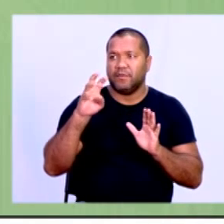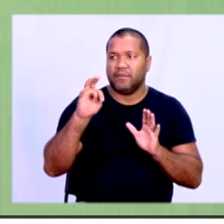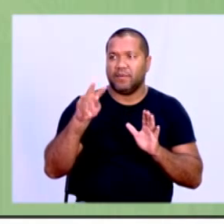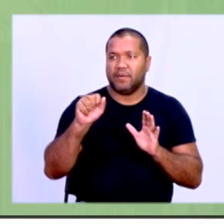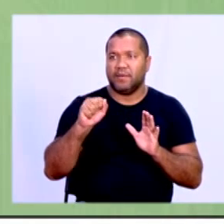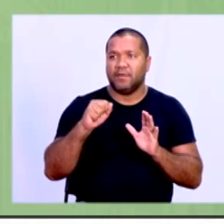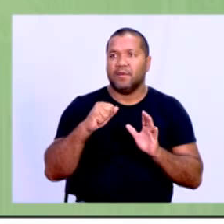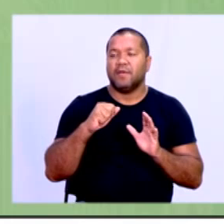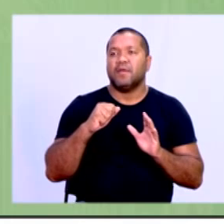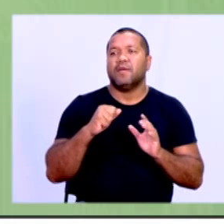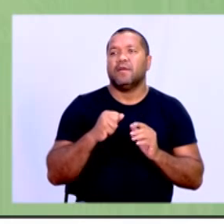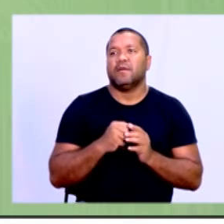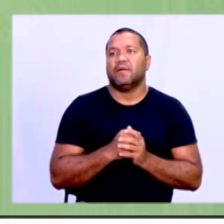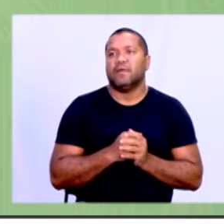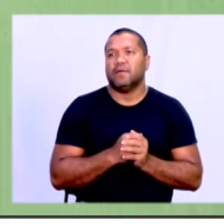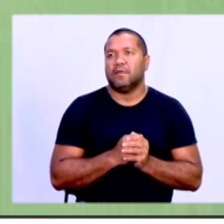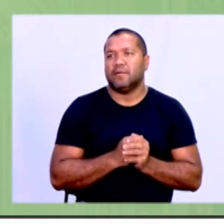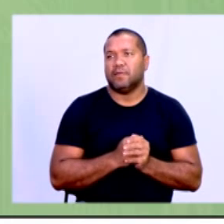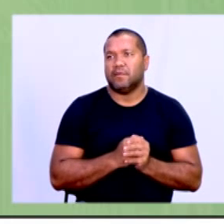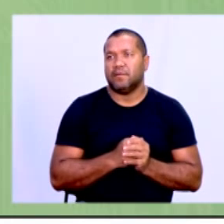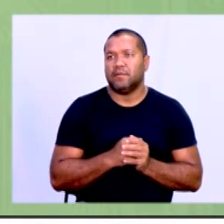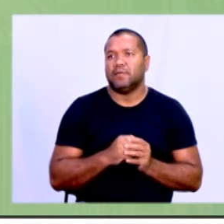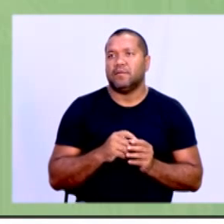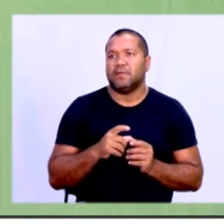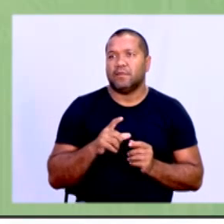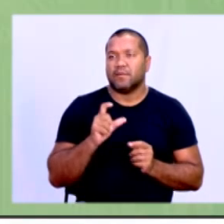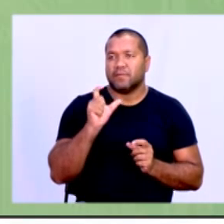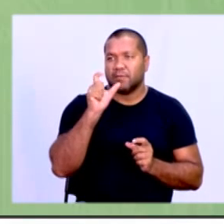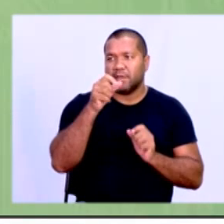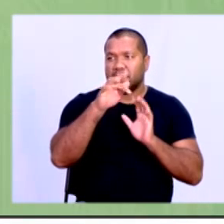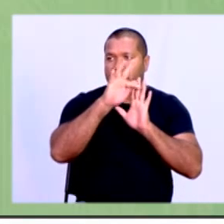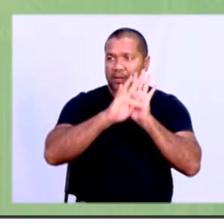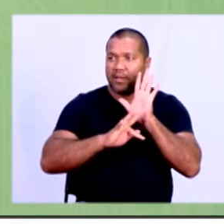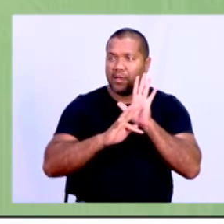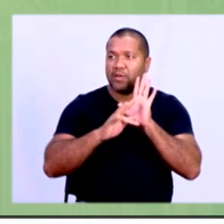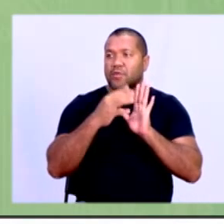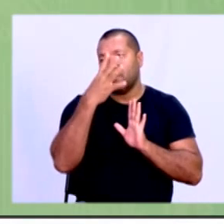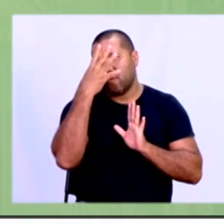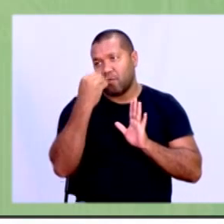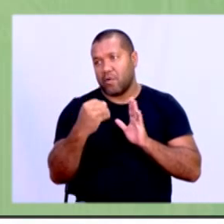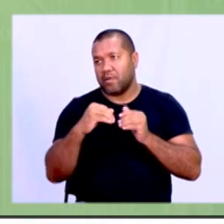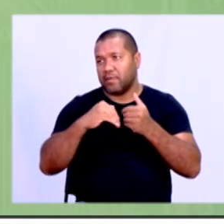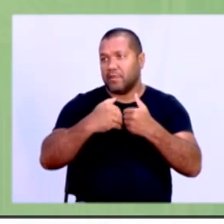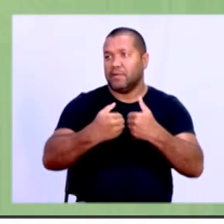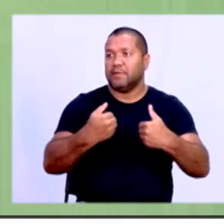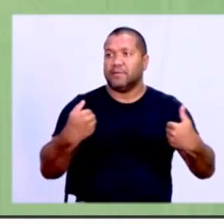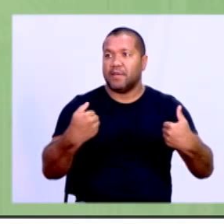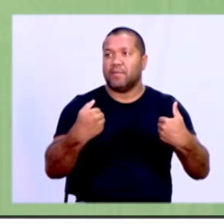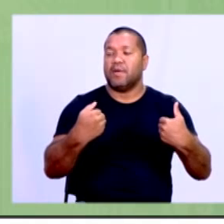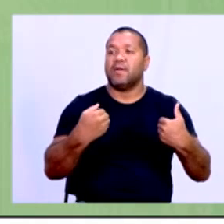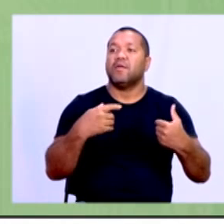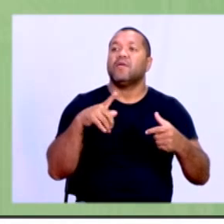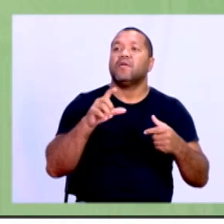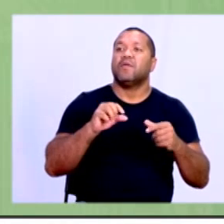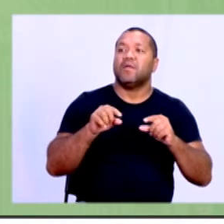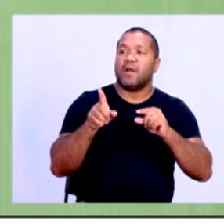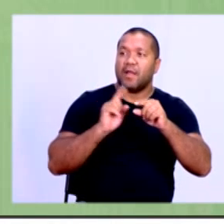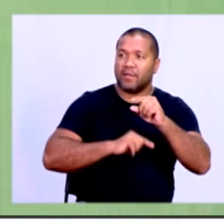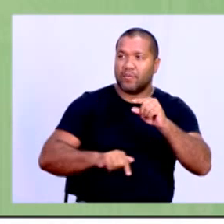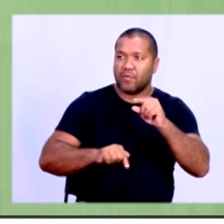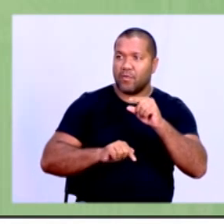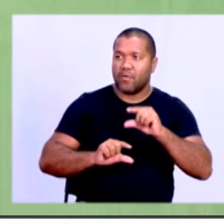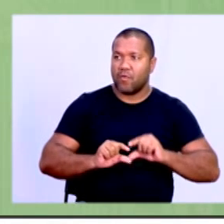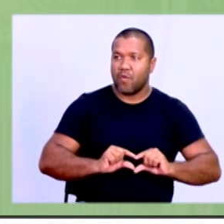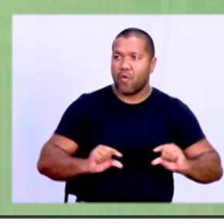da minha página, textos e tal, fotos, eu vou colocar numa div separado, e a meu rodapé eu vou